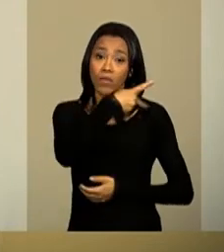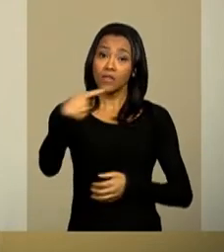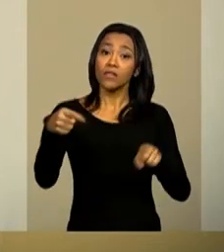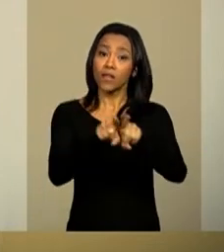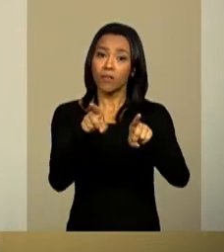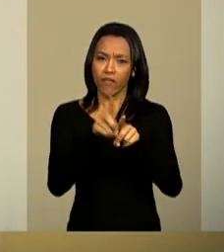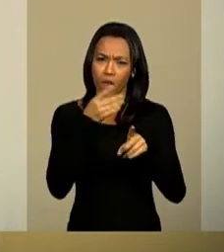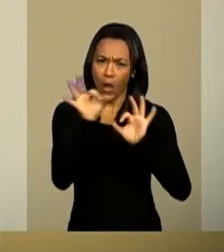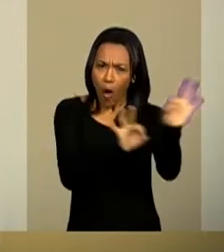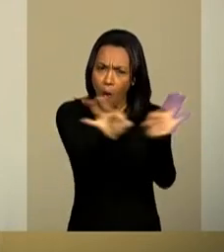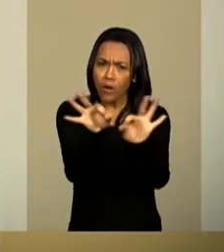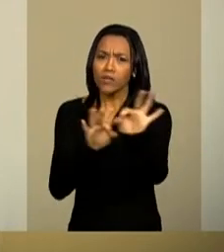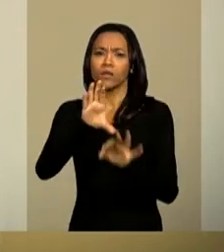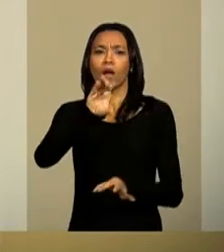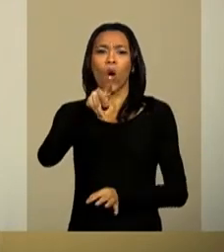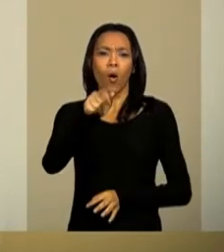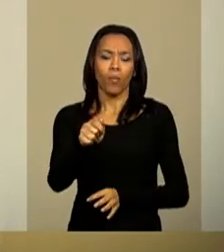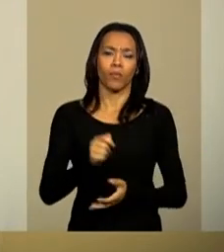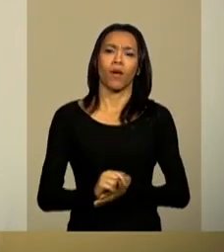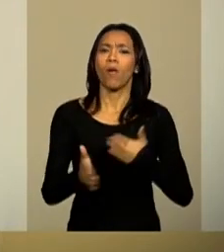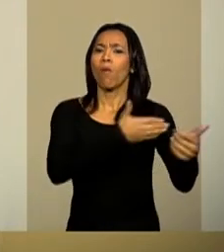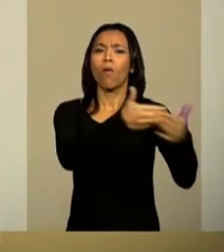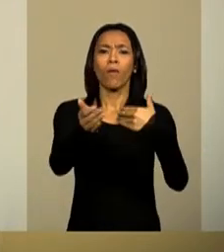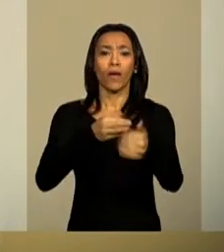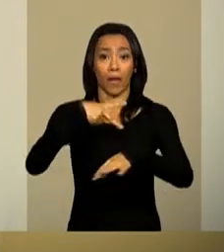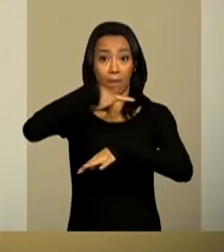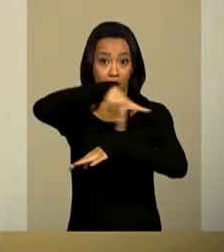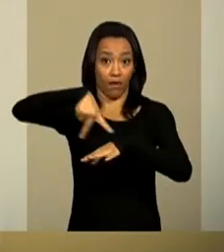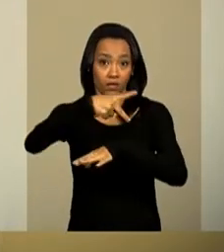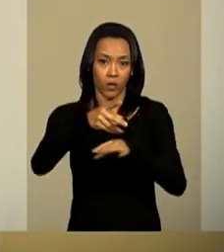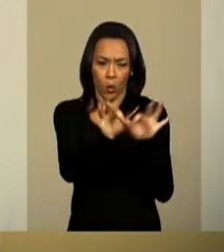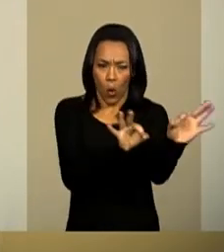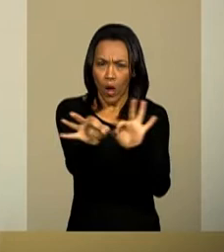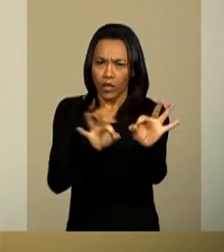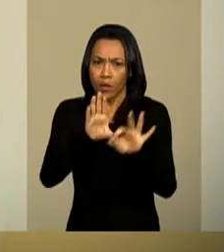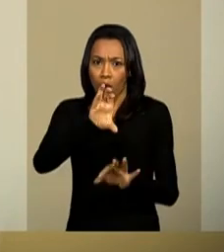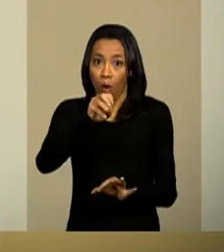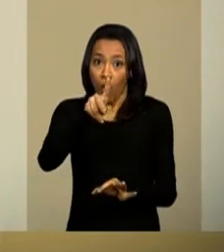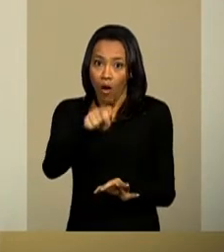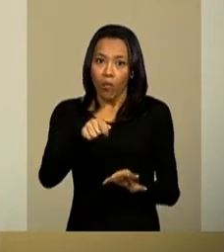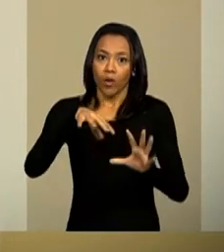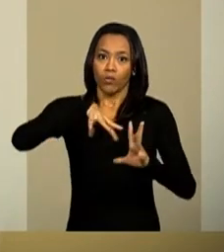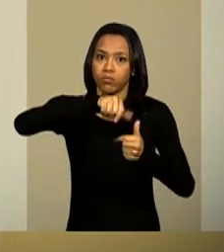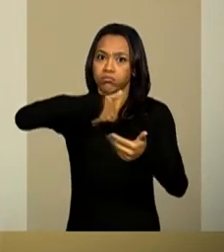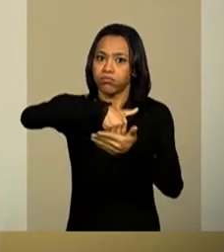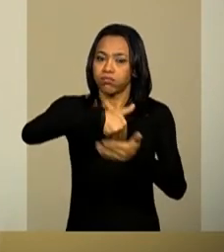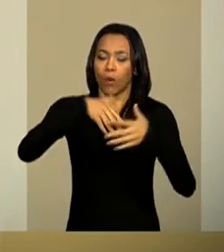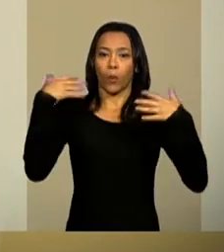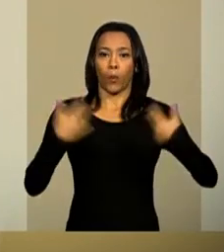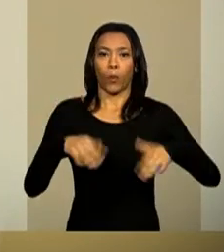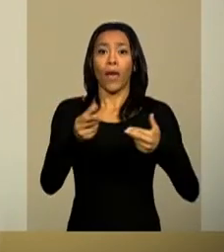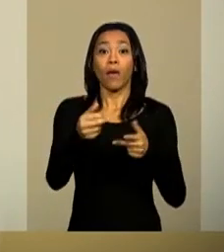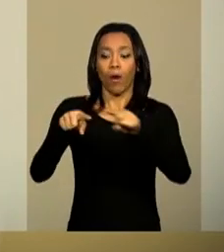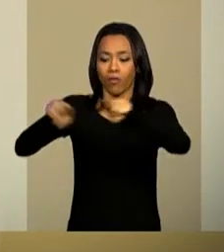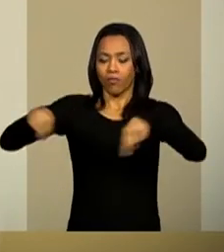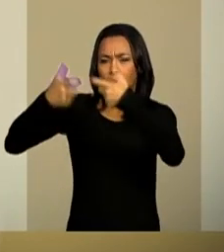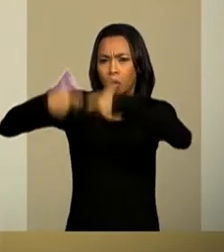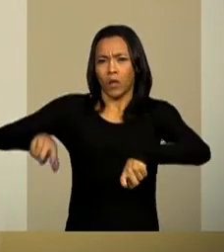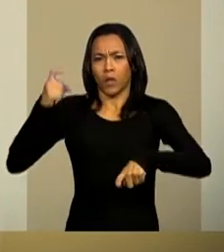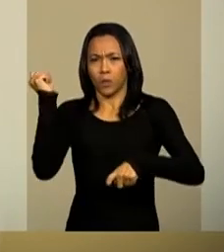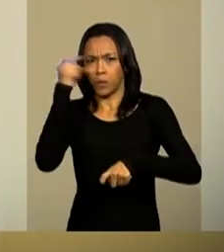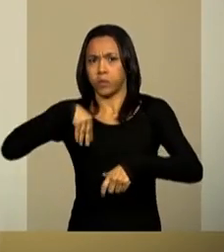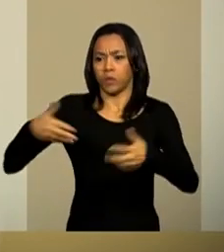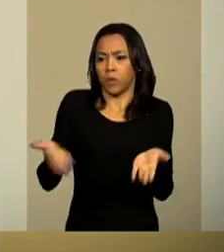da organização da Copa. Para qualquer país, organizar uma Copa é como disputar uma partida suada